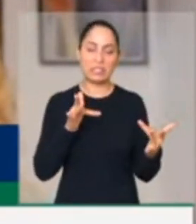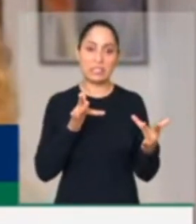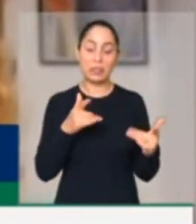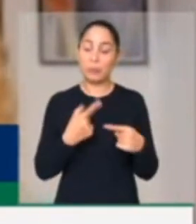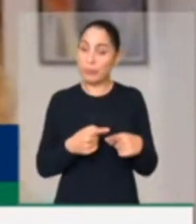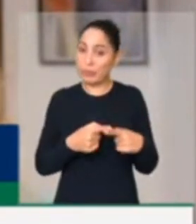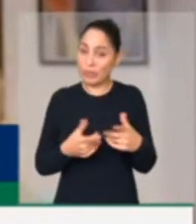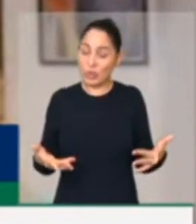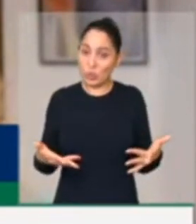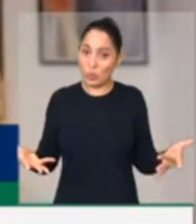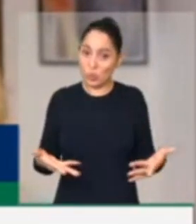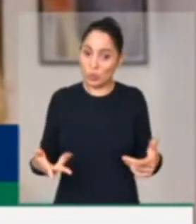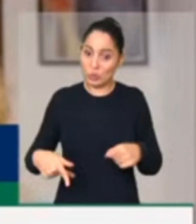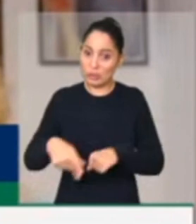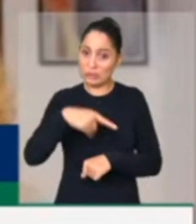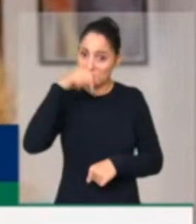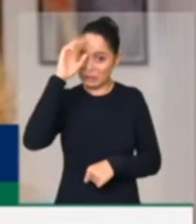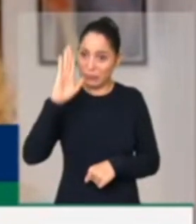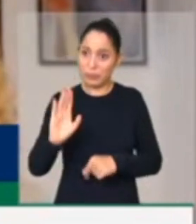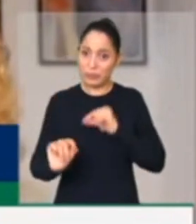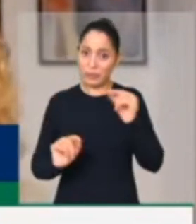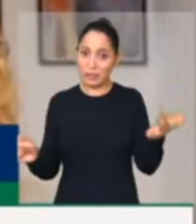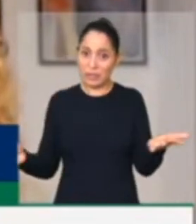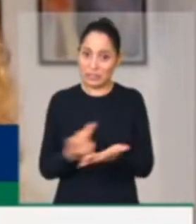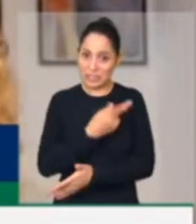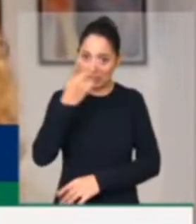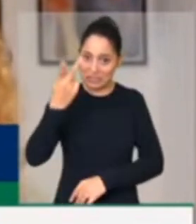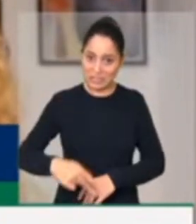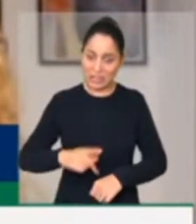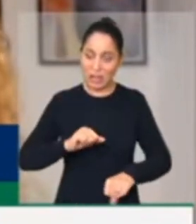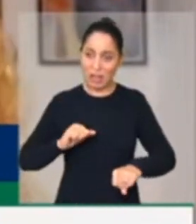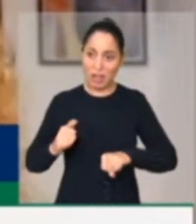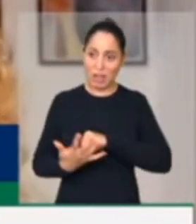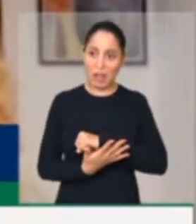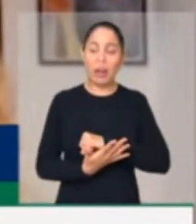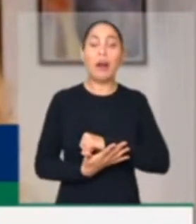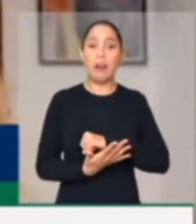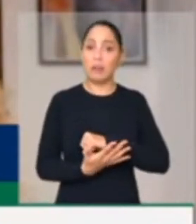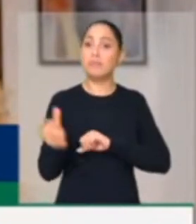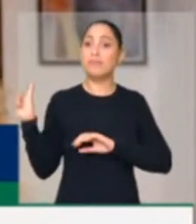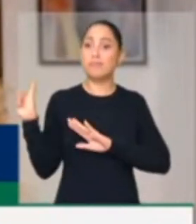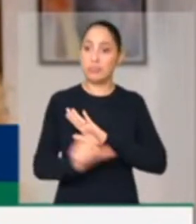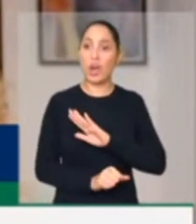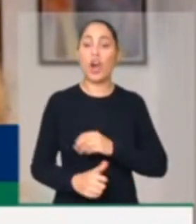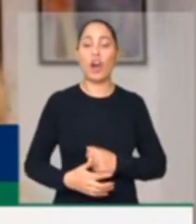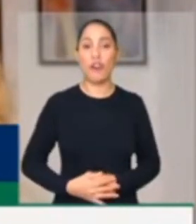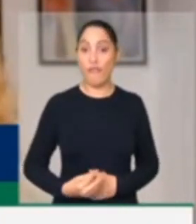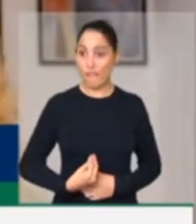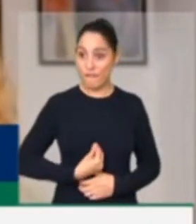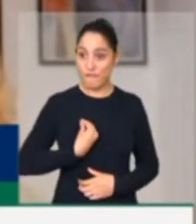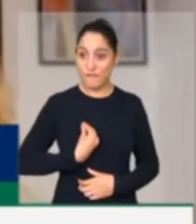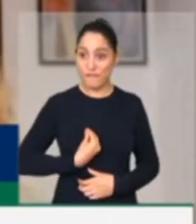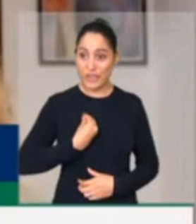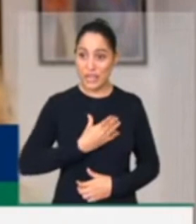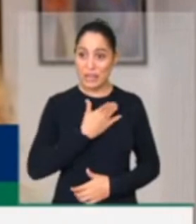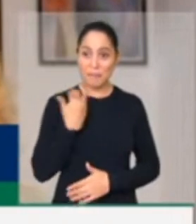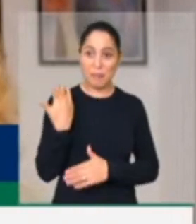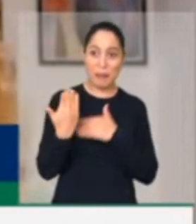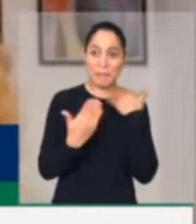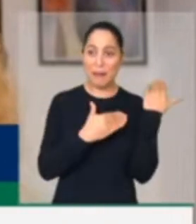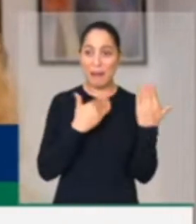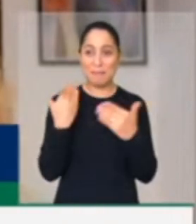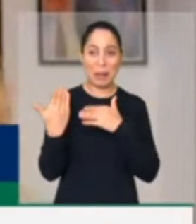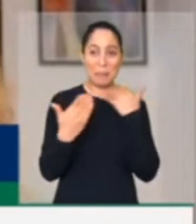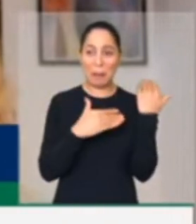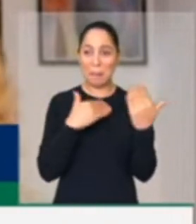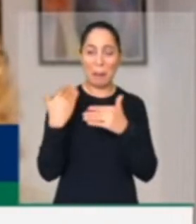é o epicentro dessa pandemia. Nós estamos perdendo muitas vidas e o Brasil é o responsável, a partir do